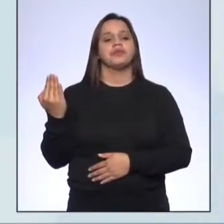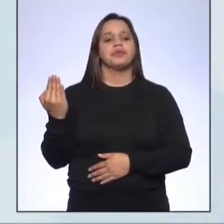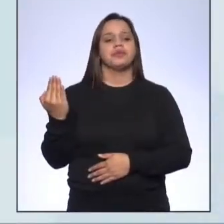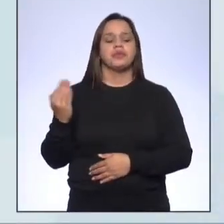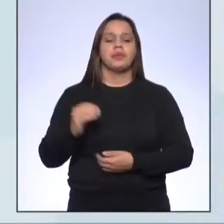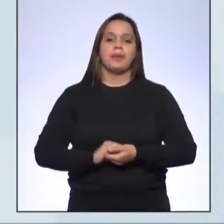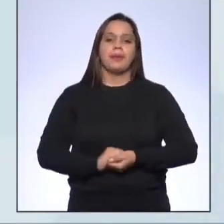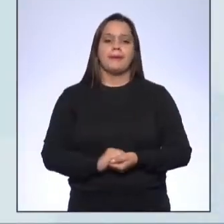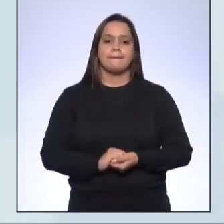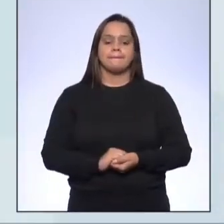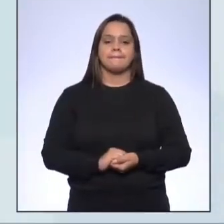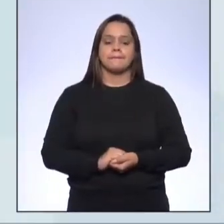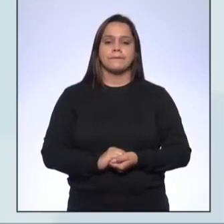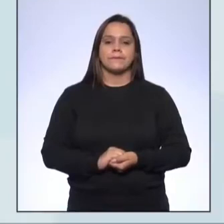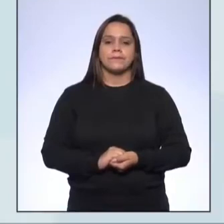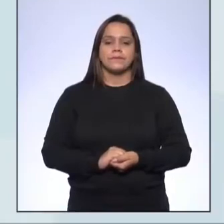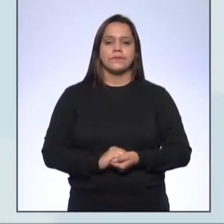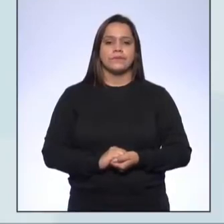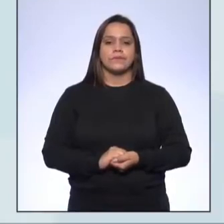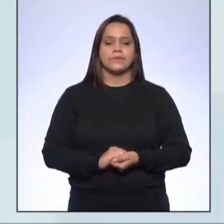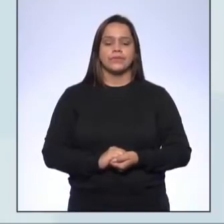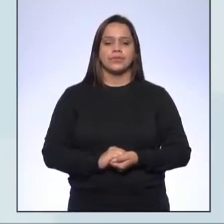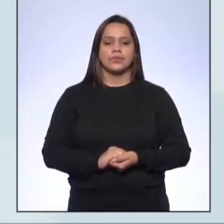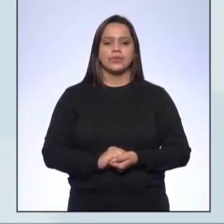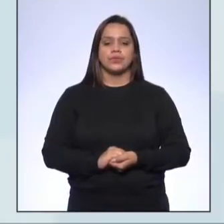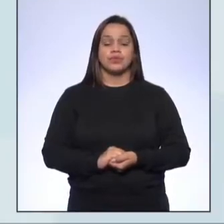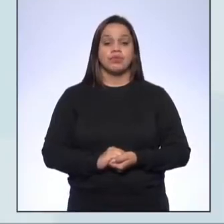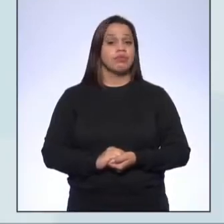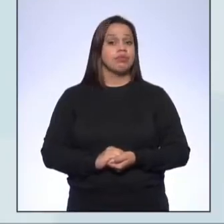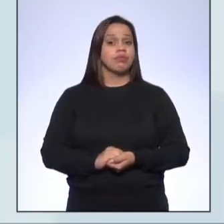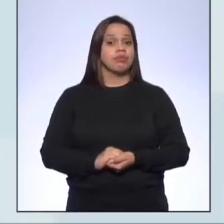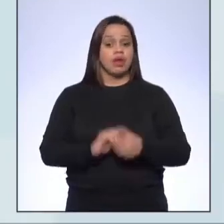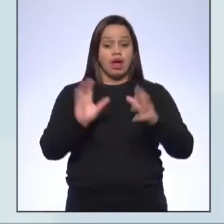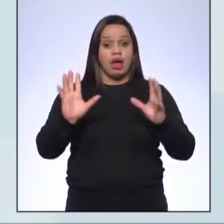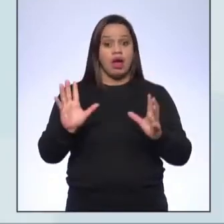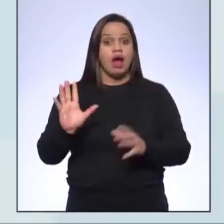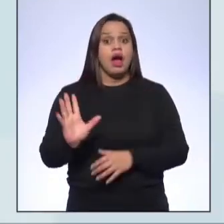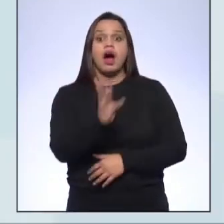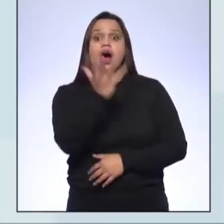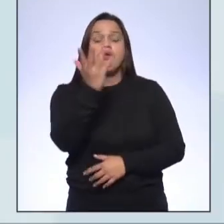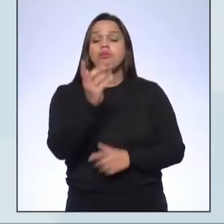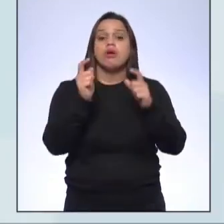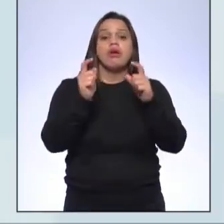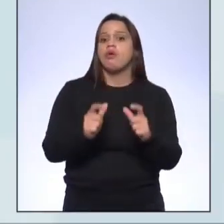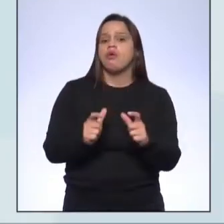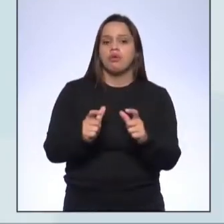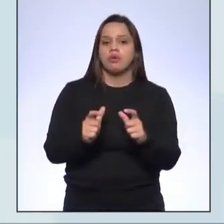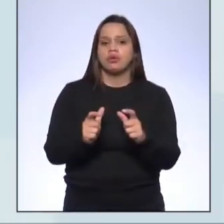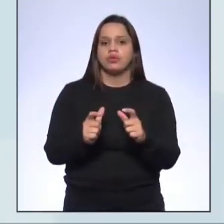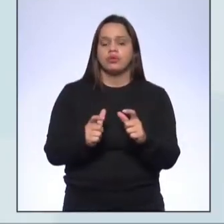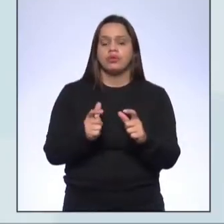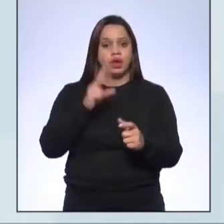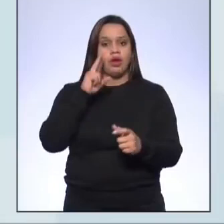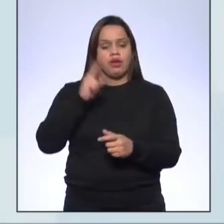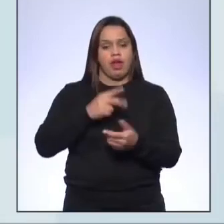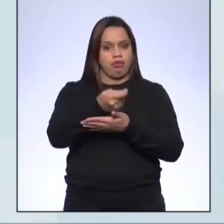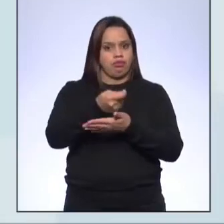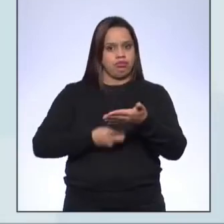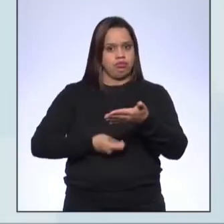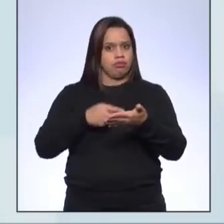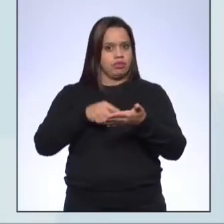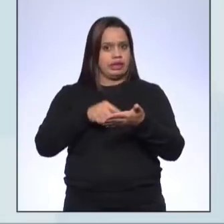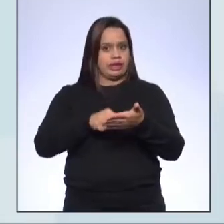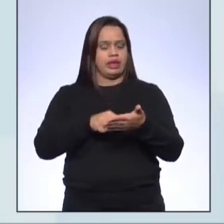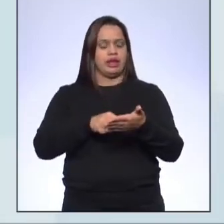the event happened? Aonde esse evento aconteceu? Tá certo? Então, corre lá no texto, que